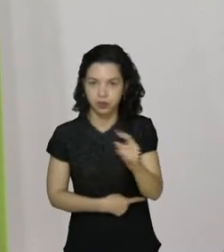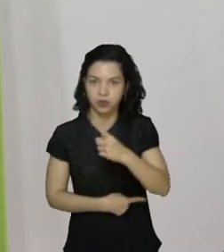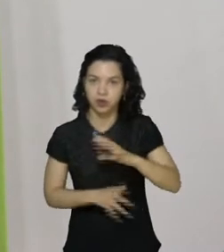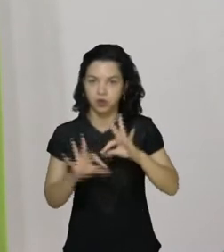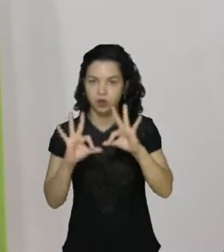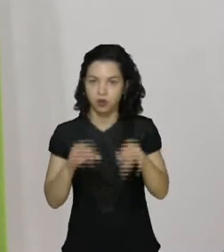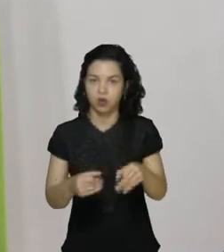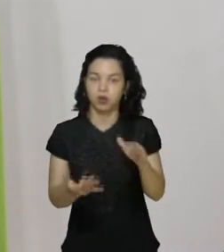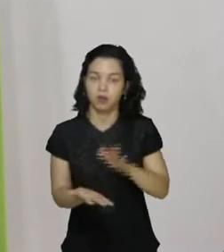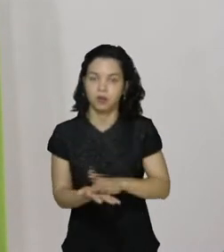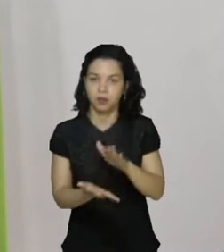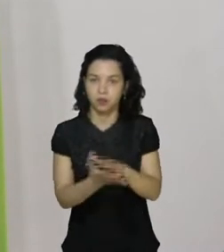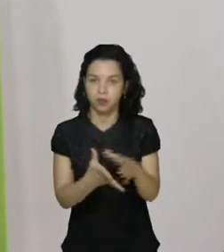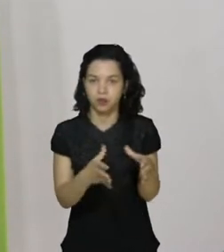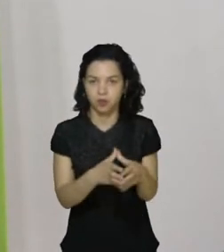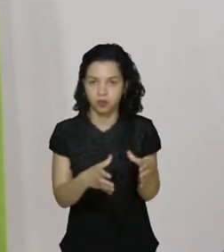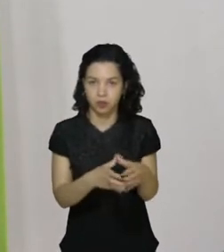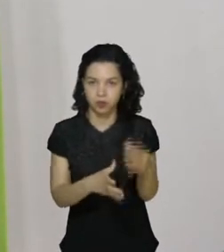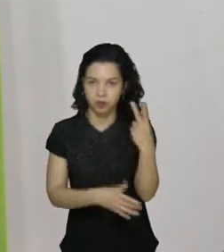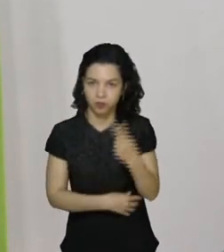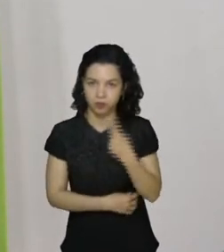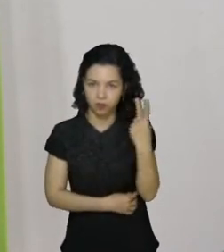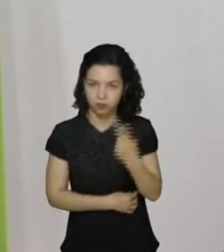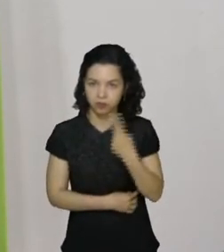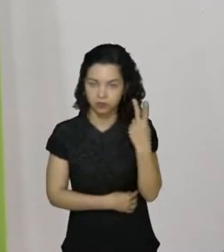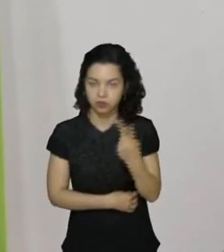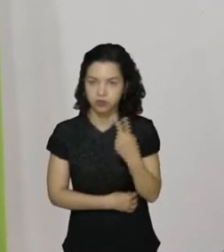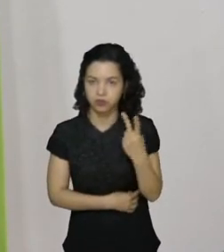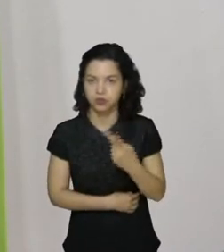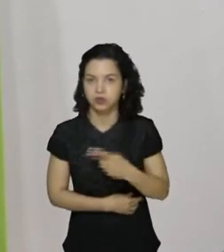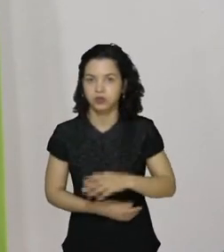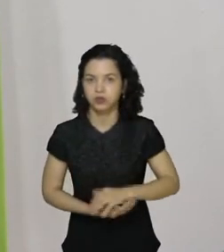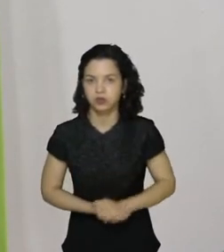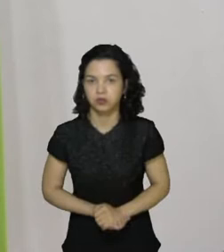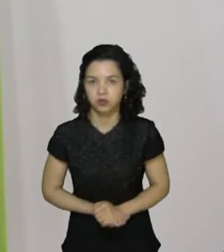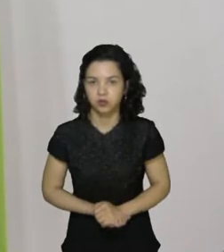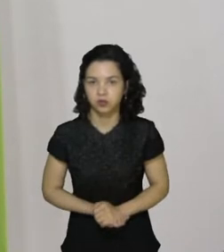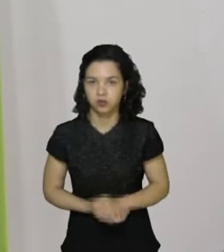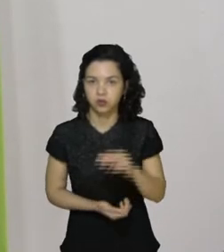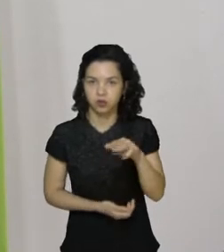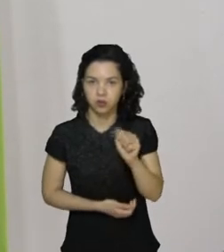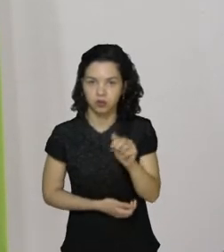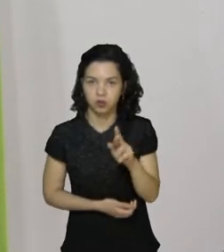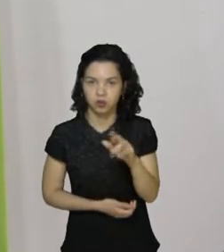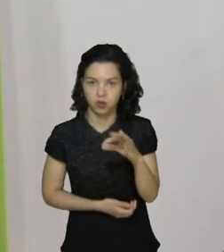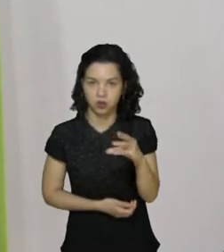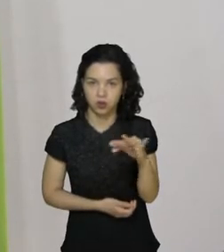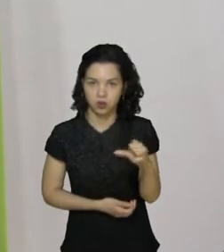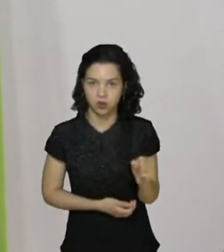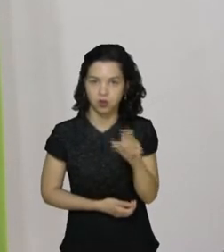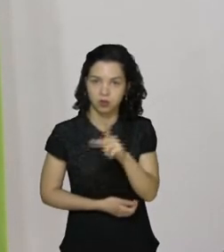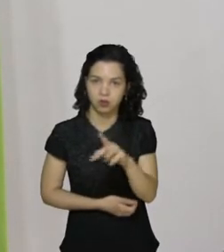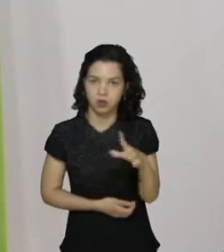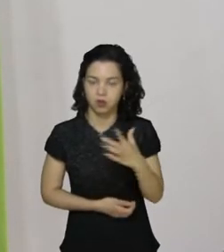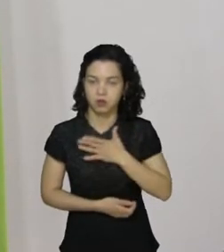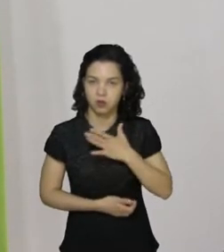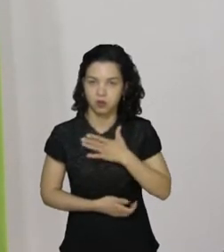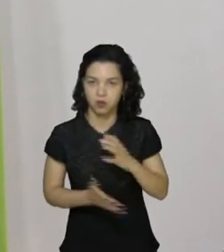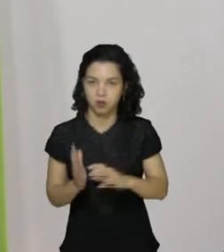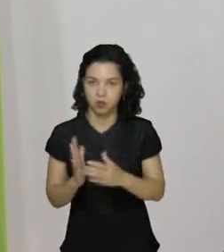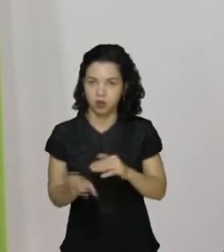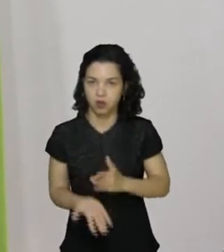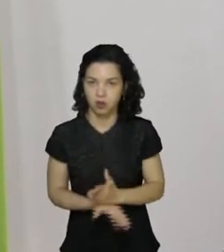a Câmara de Vereadores, na pessoa do vereador Maurício Peixer, também do PL, meu partido, que aprovou a